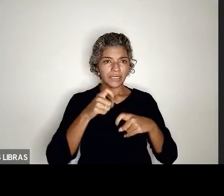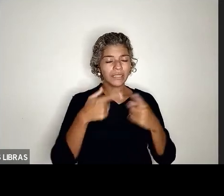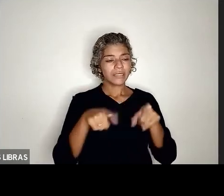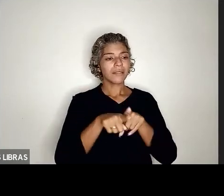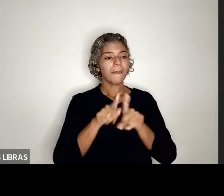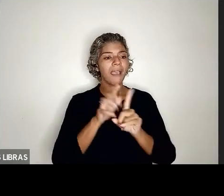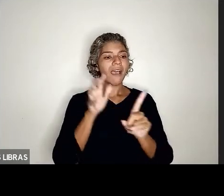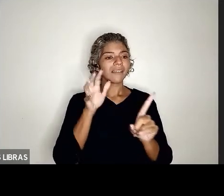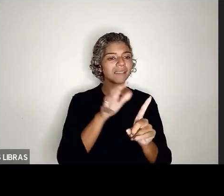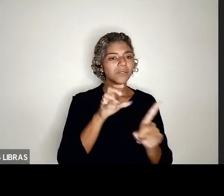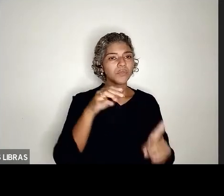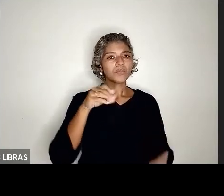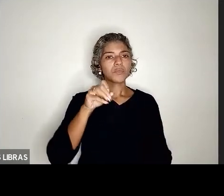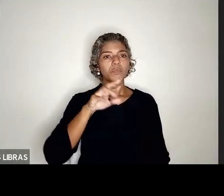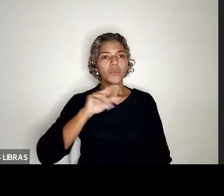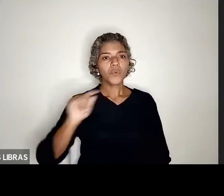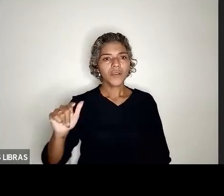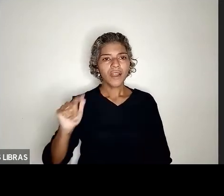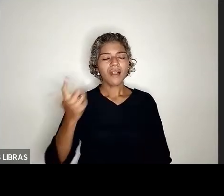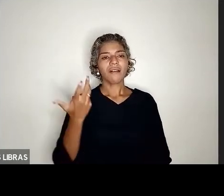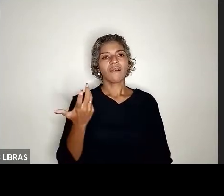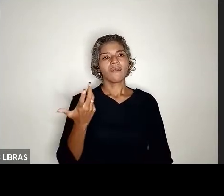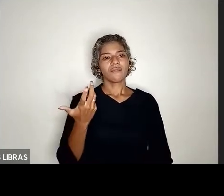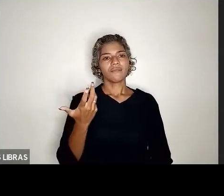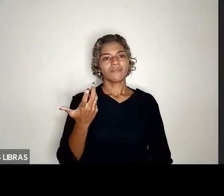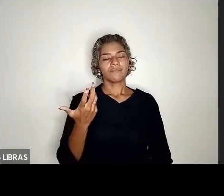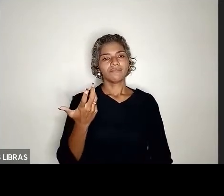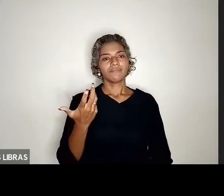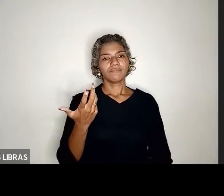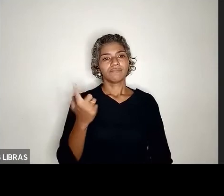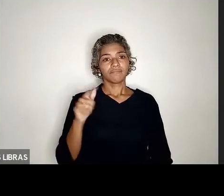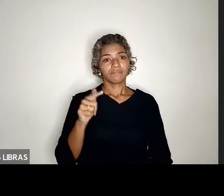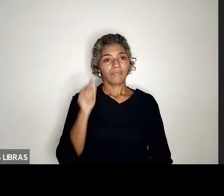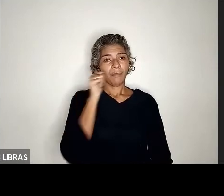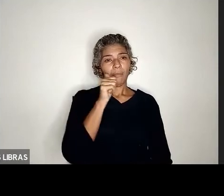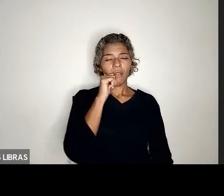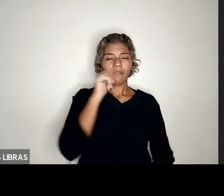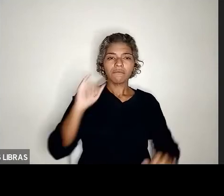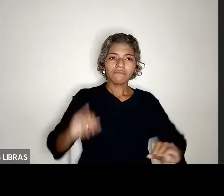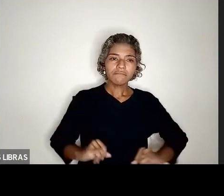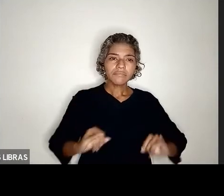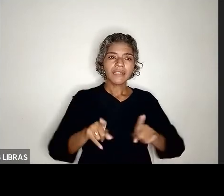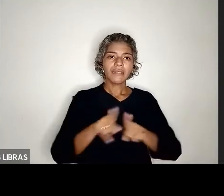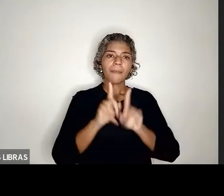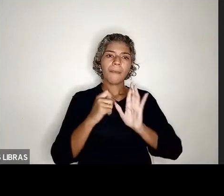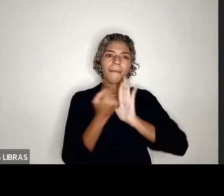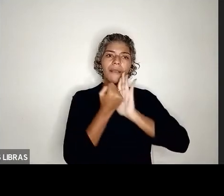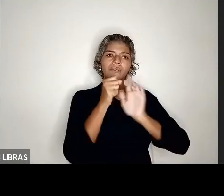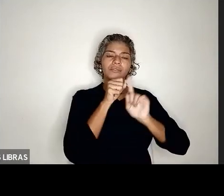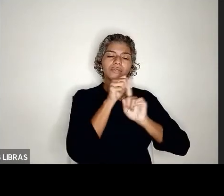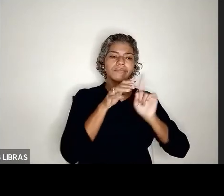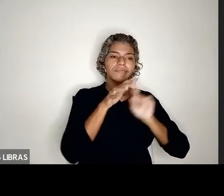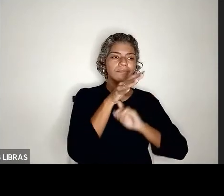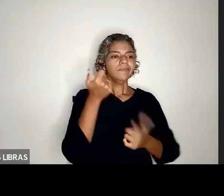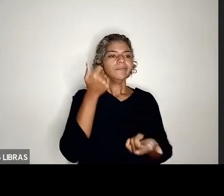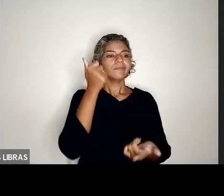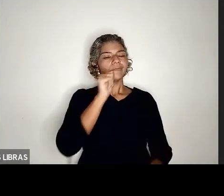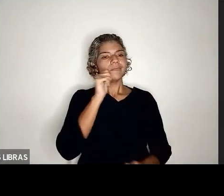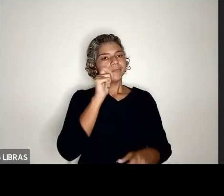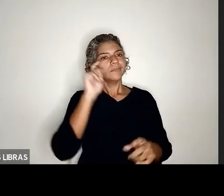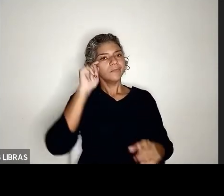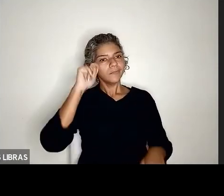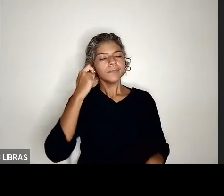e por mulheres, e como que os demarcadores sociais, as mulheres negras, as mulheres pobres, as mulheres